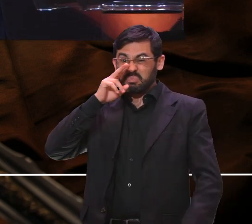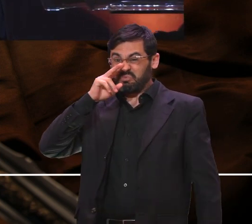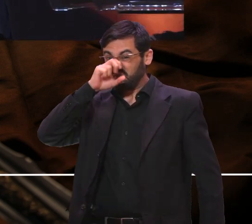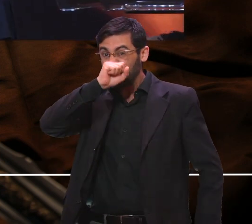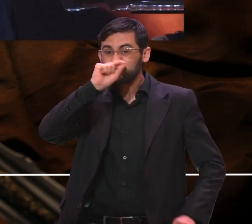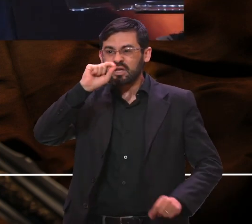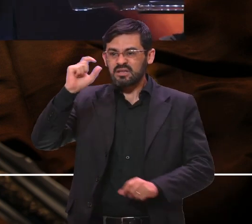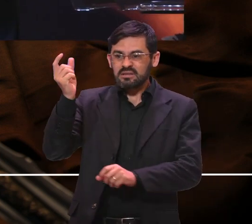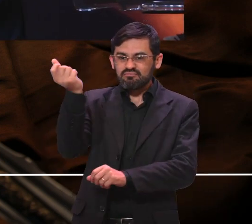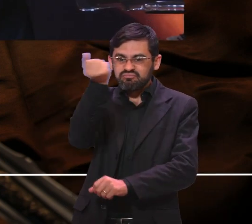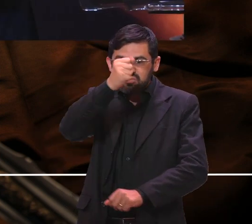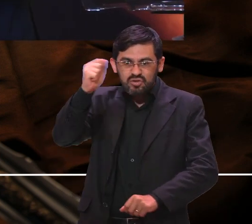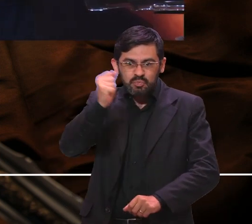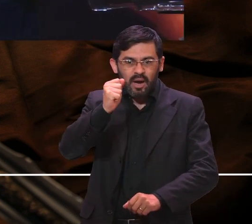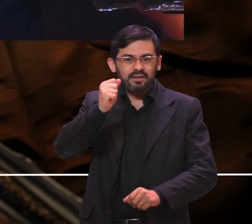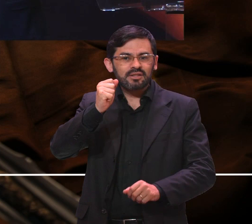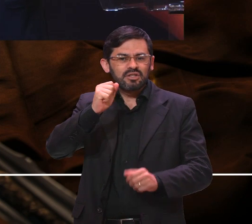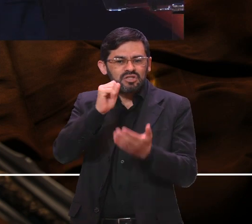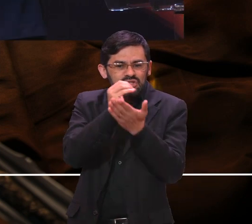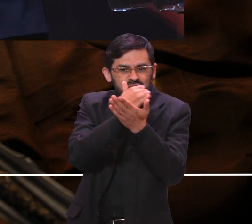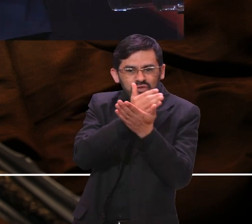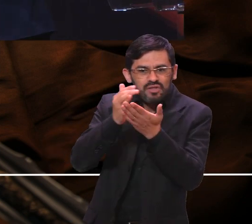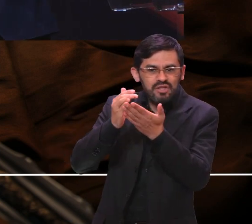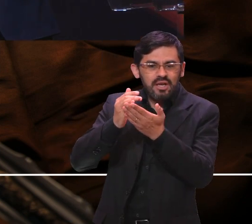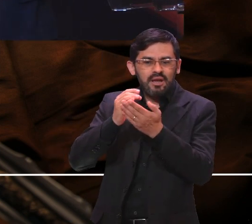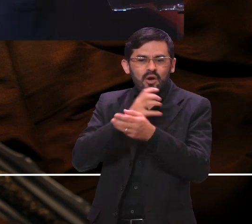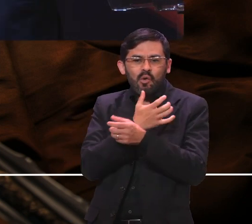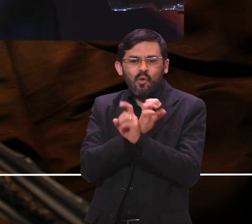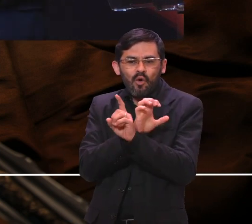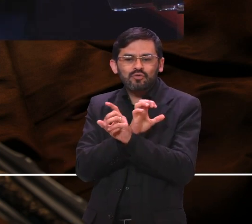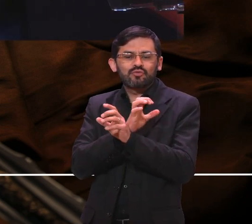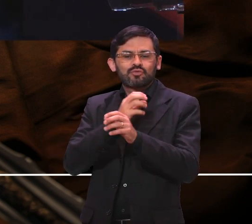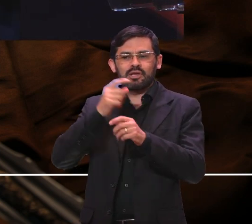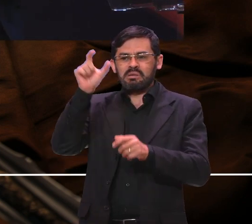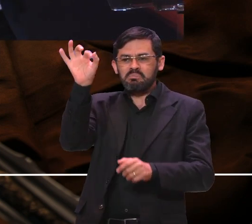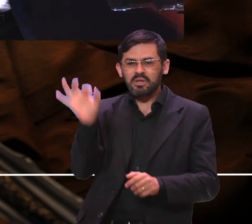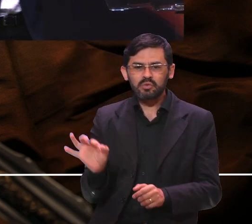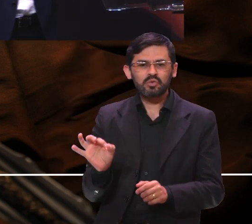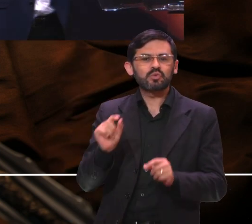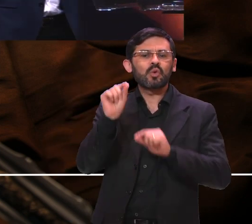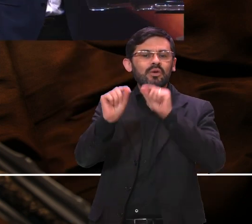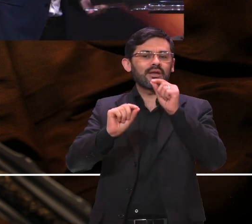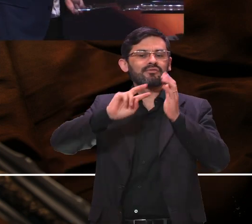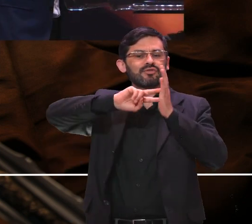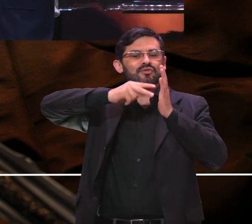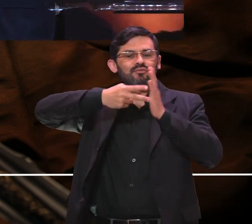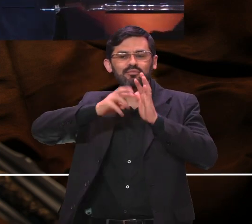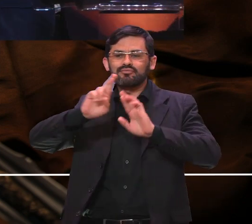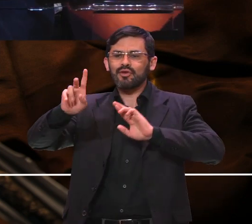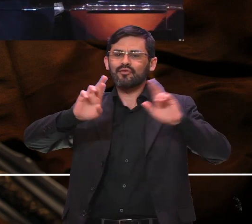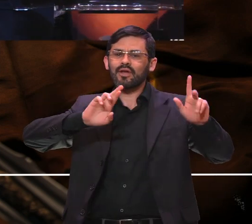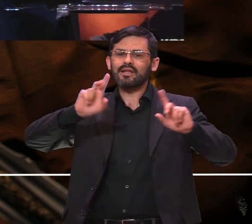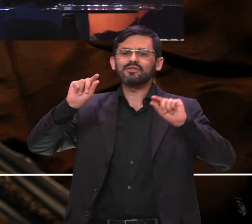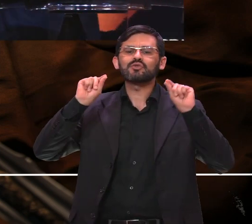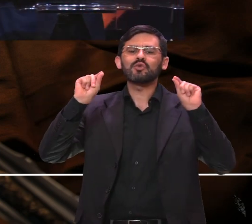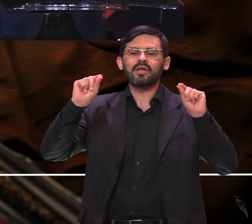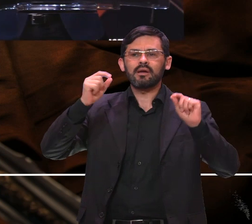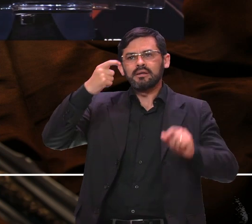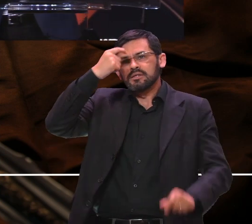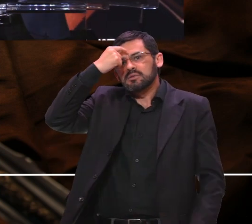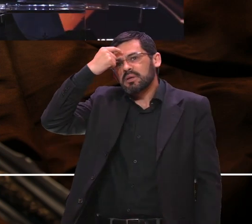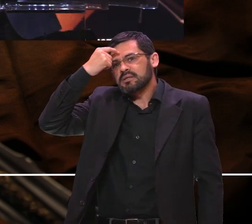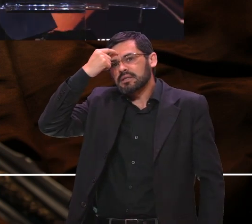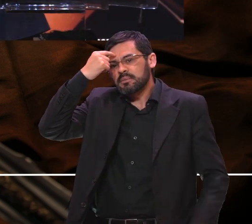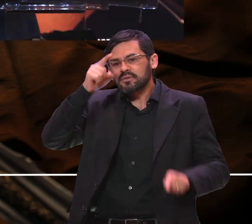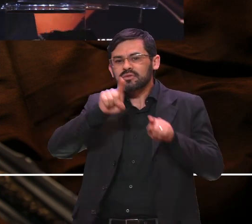de dividir ossos e medulas, alma e espírito, fazer distinção entre os